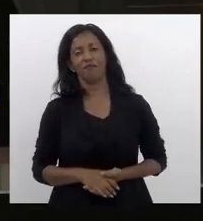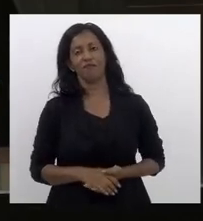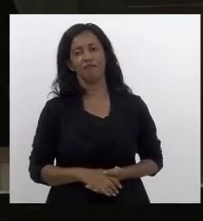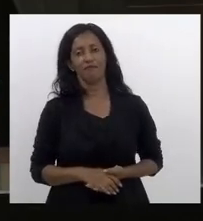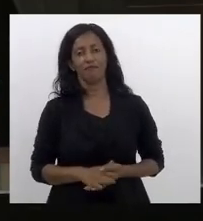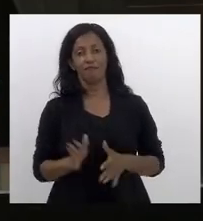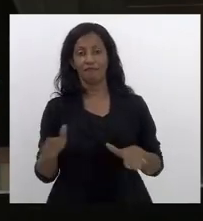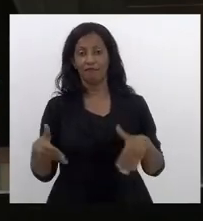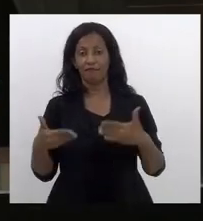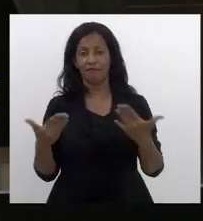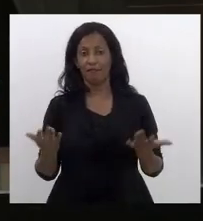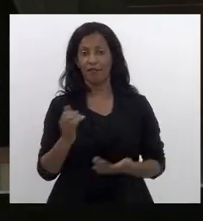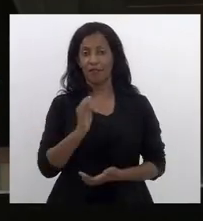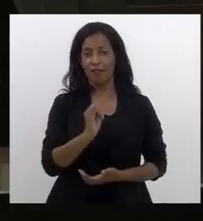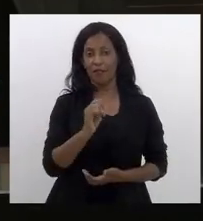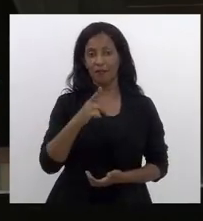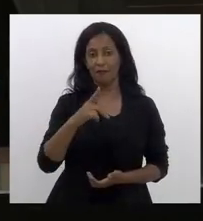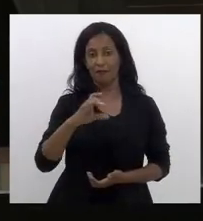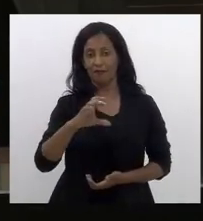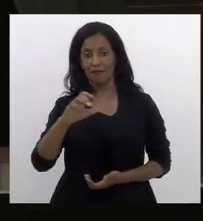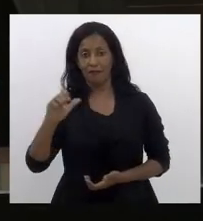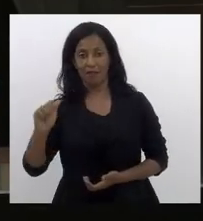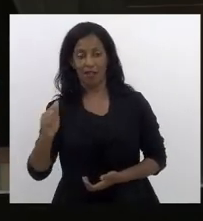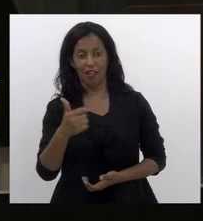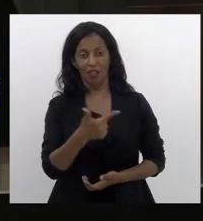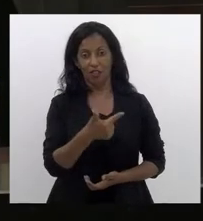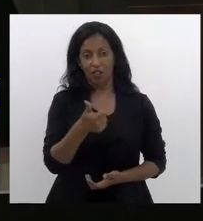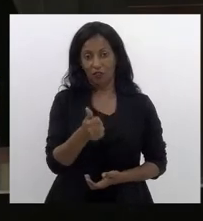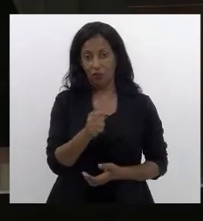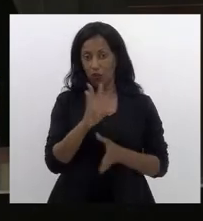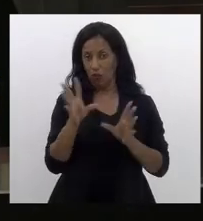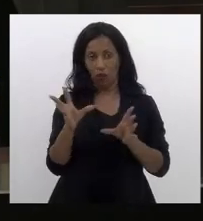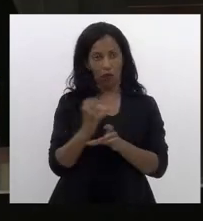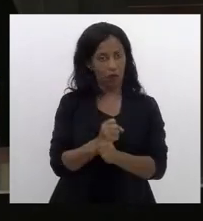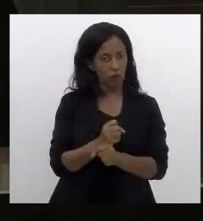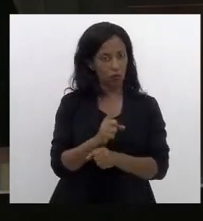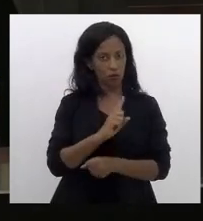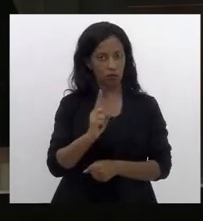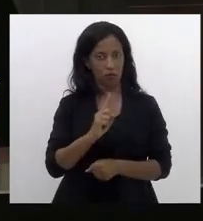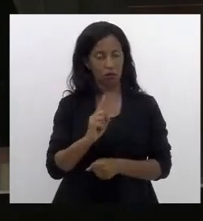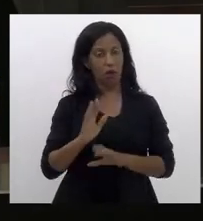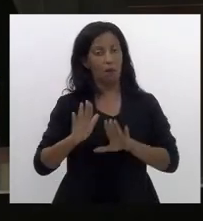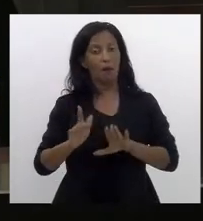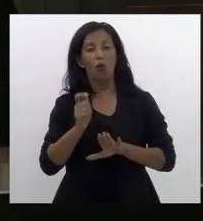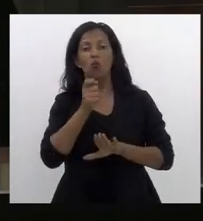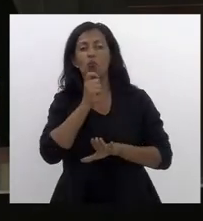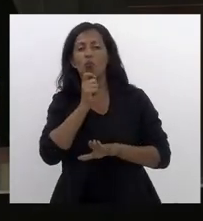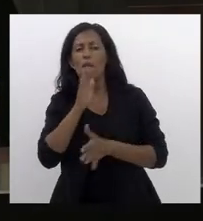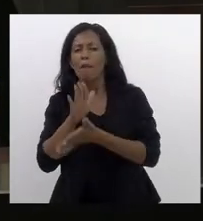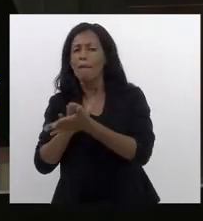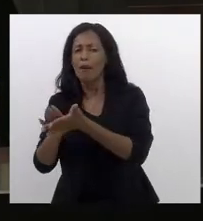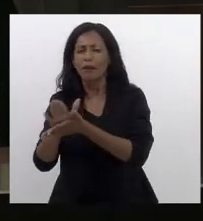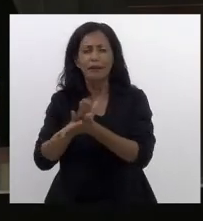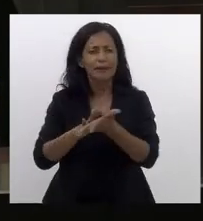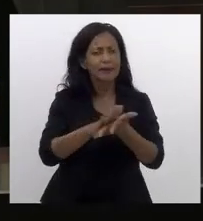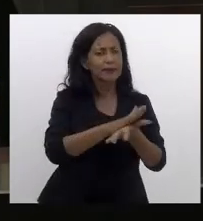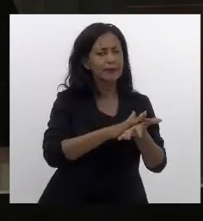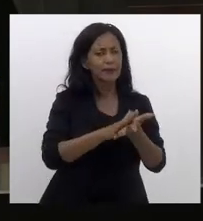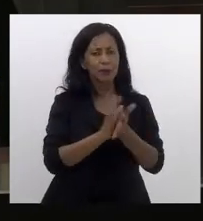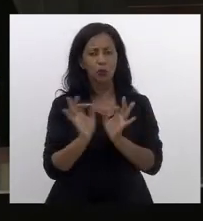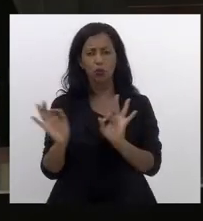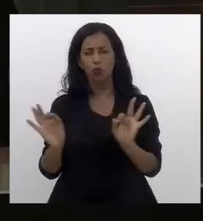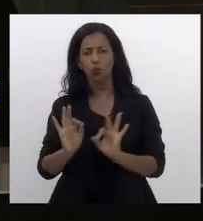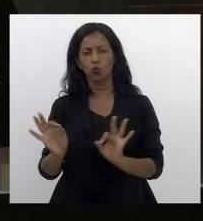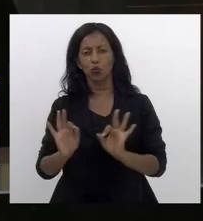É claro que o IPCA de 2021 não fechou, mas não tem mais ninguém com